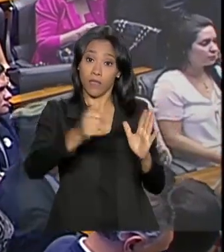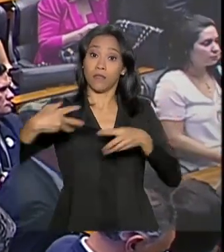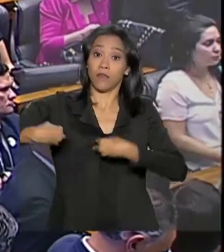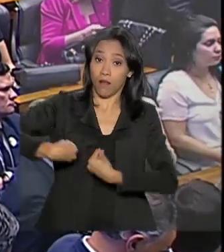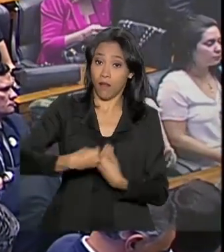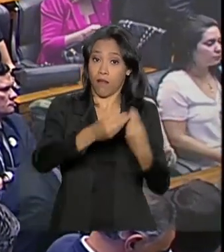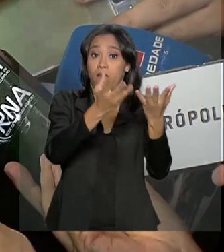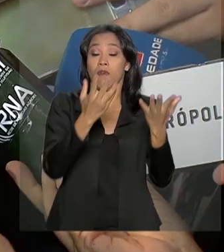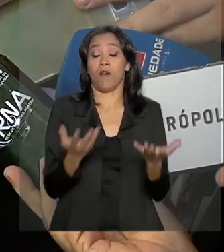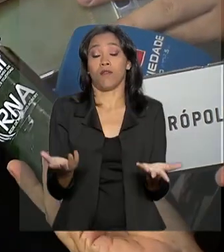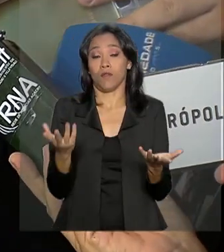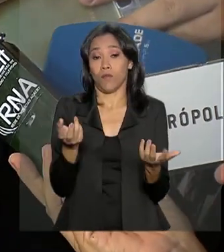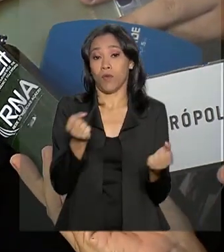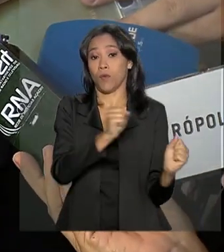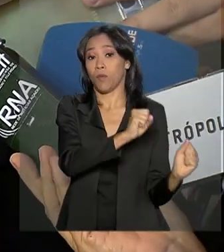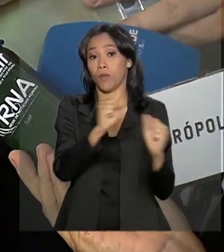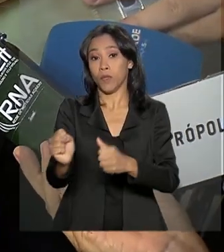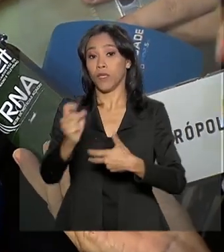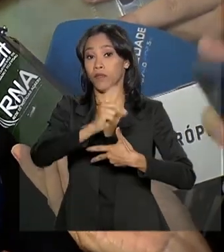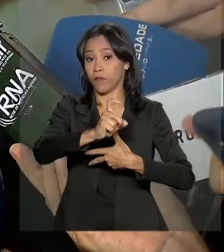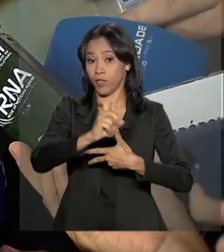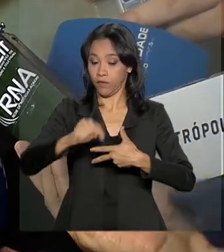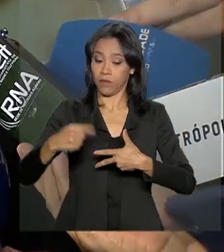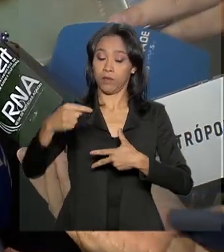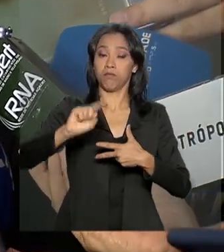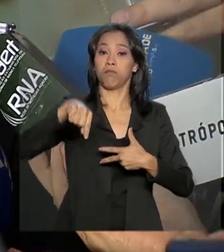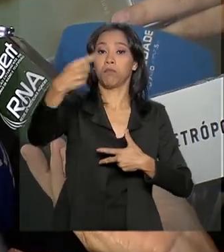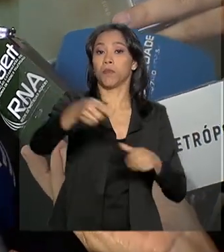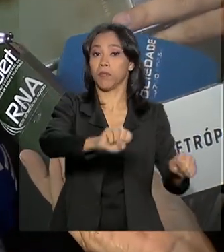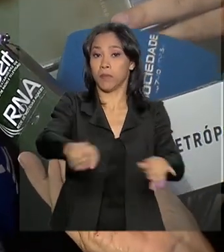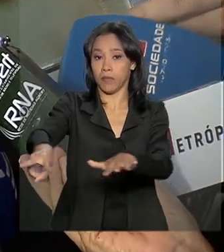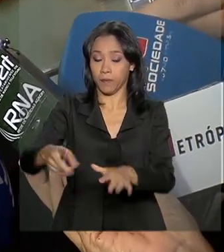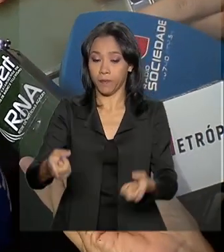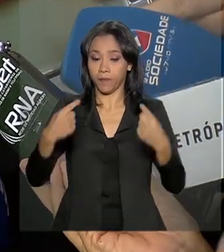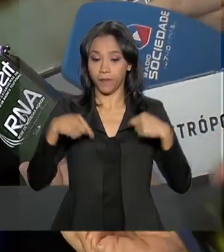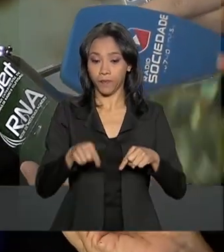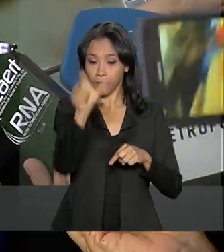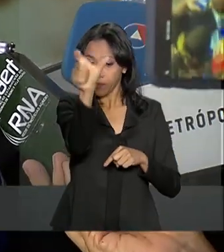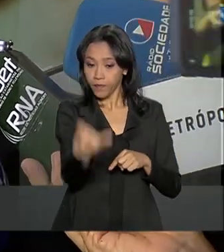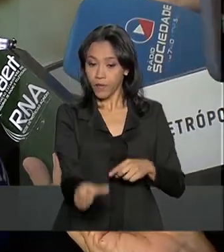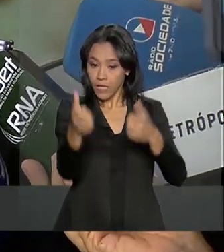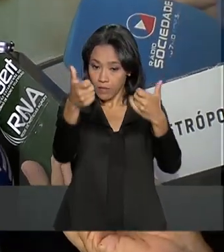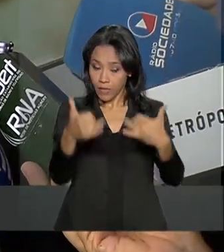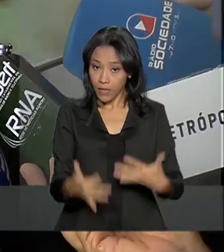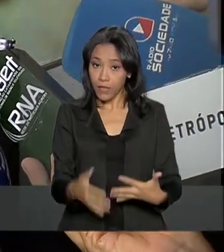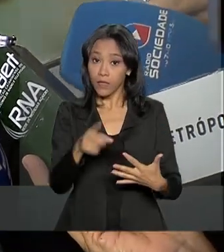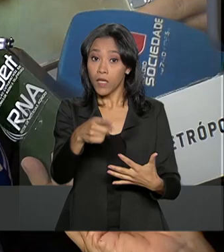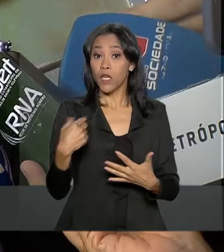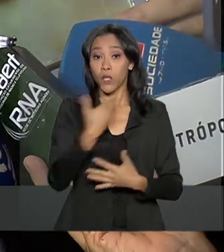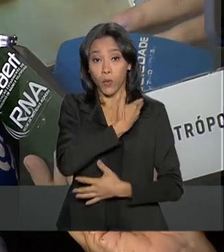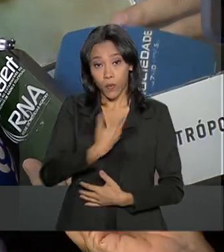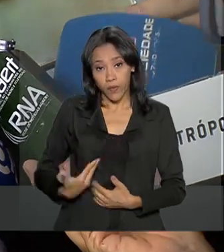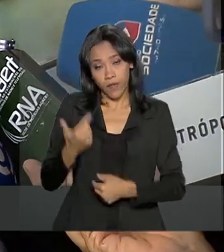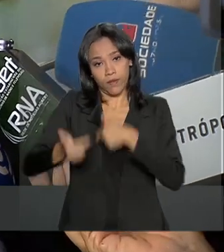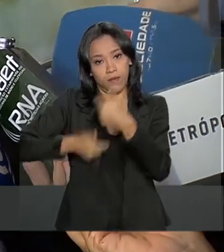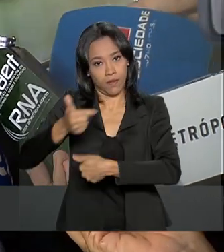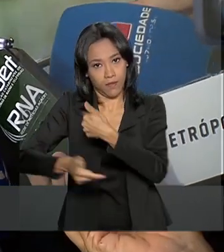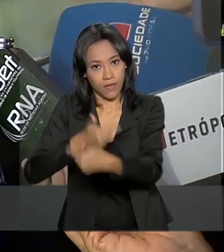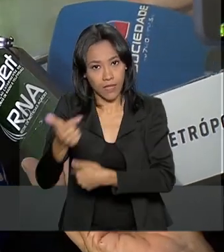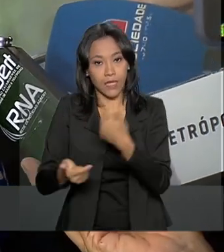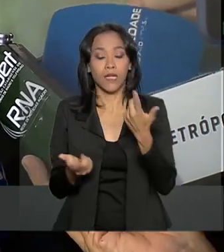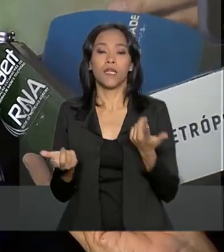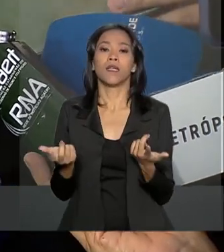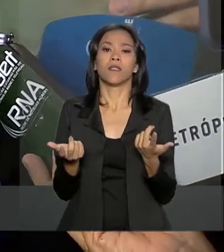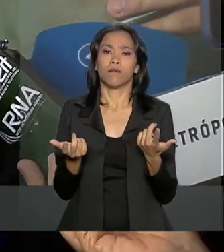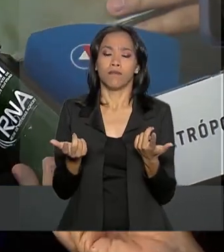próximas semanas. O governo trabalha na construção de um projeto que conceitualmente conserta a